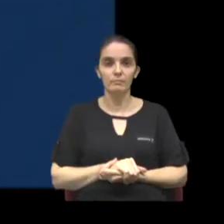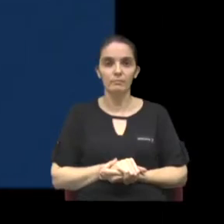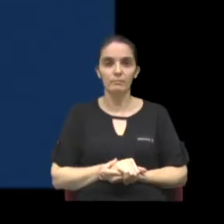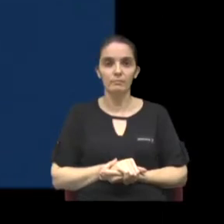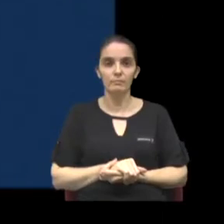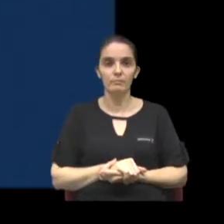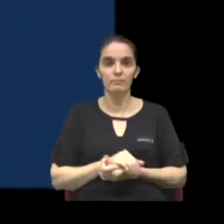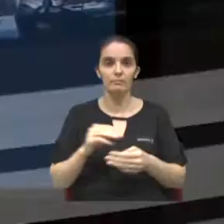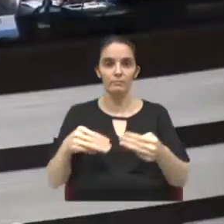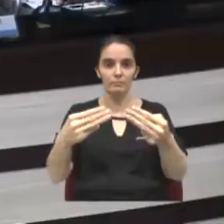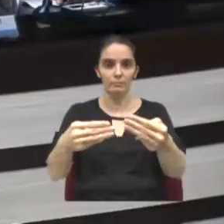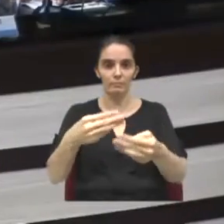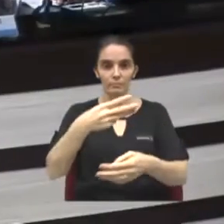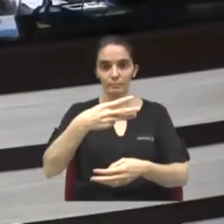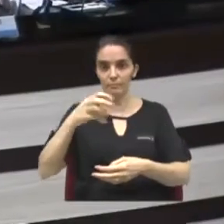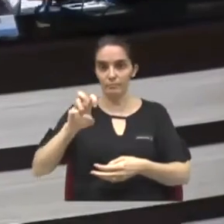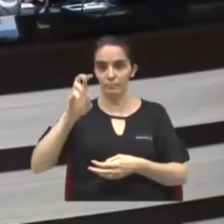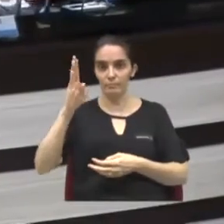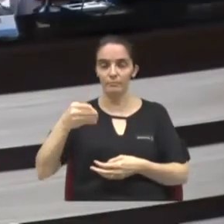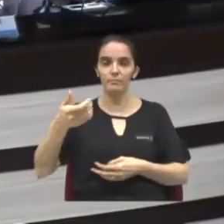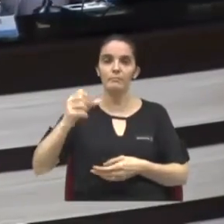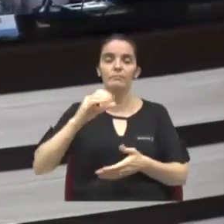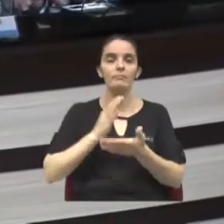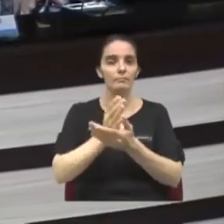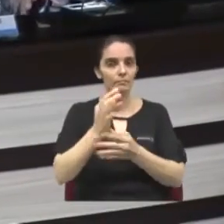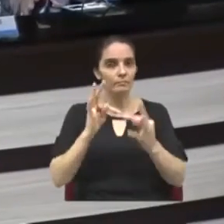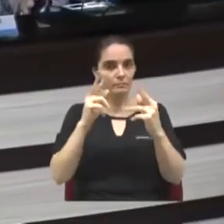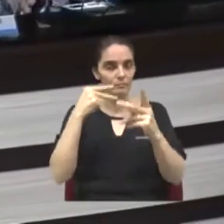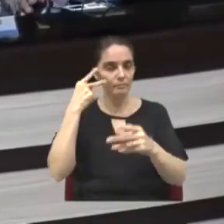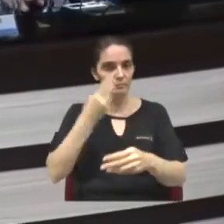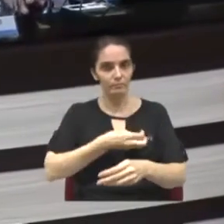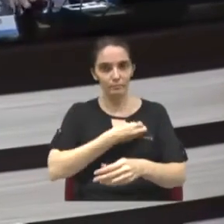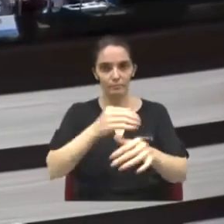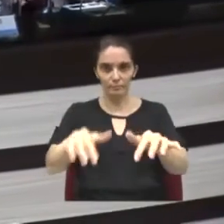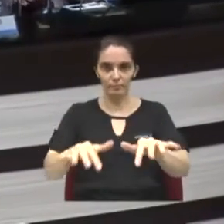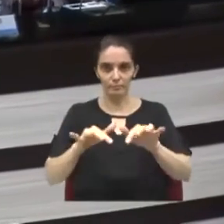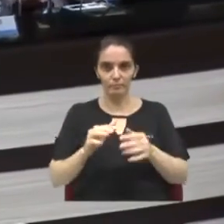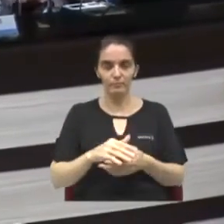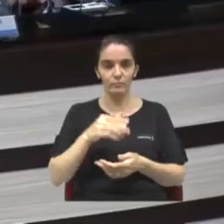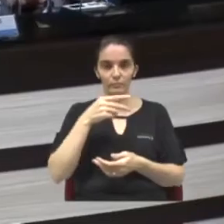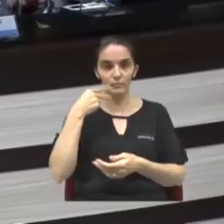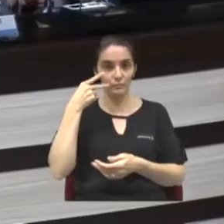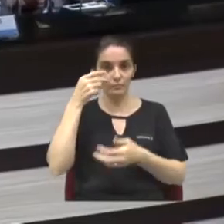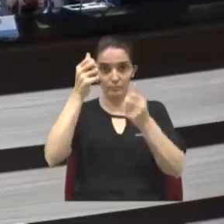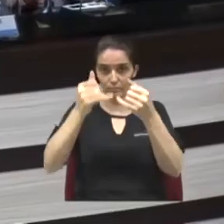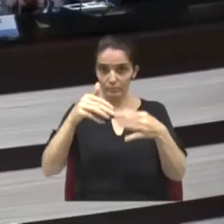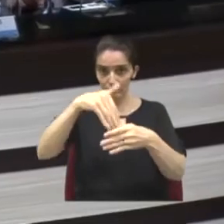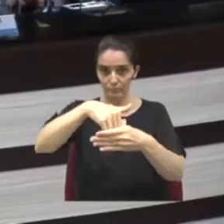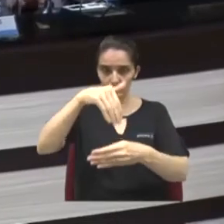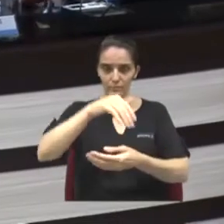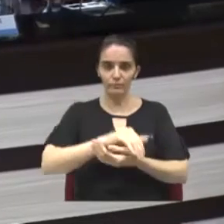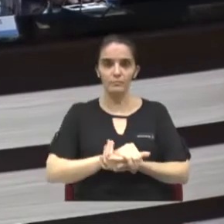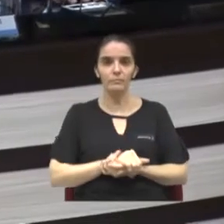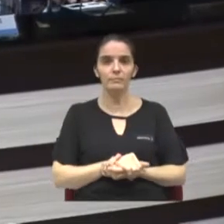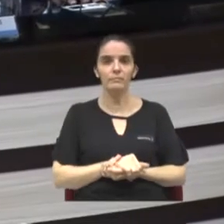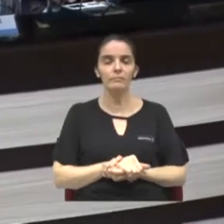A moção 35/19 foi aprovada por todos os vereadores presentes no plenário. Algum vereador deseja justificar o